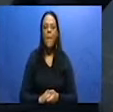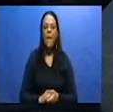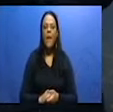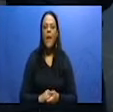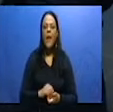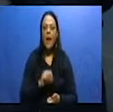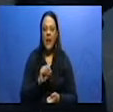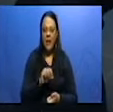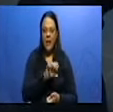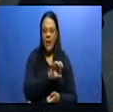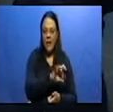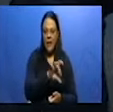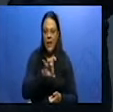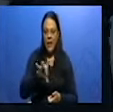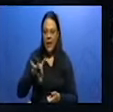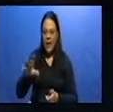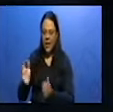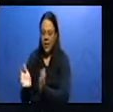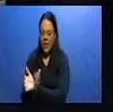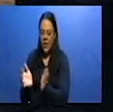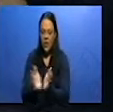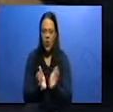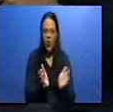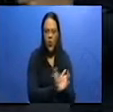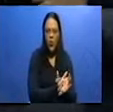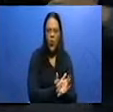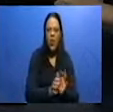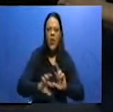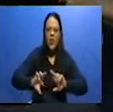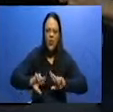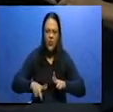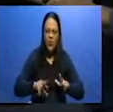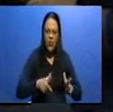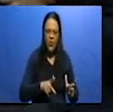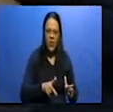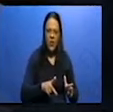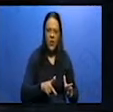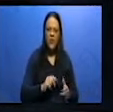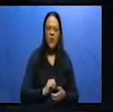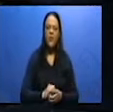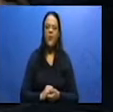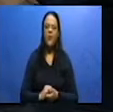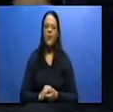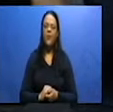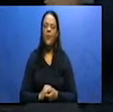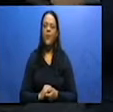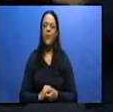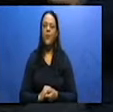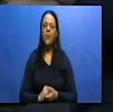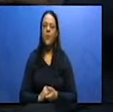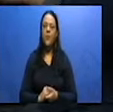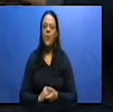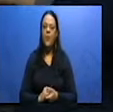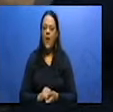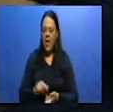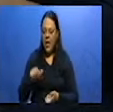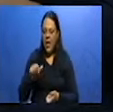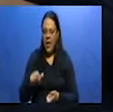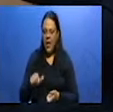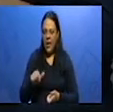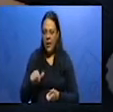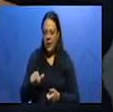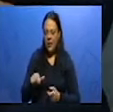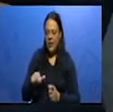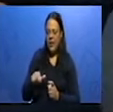grupinho, né? Pouquinhas diferenças. Os guineanos sudaneses, por exemplo, recebiam muita influência